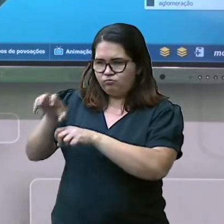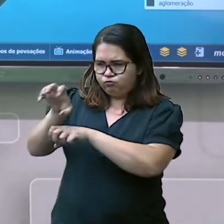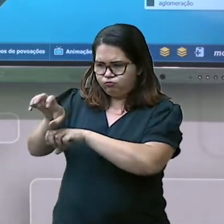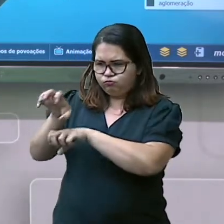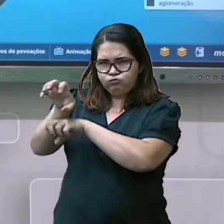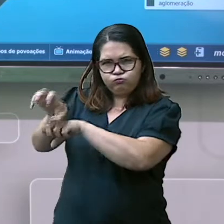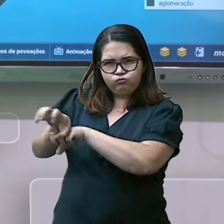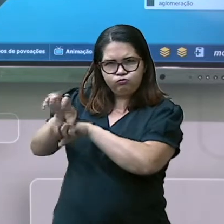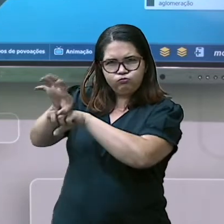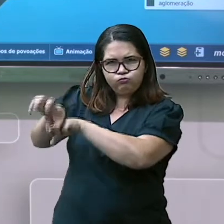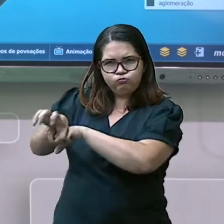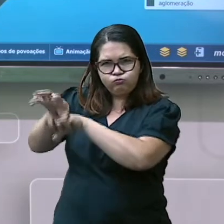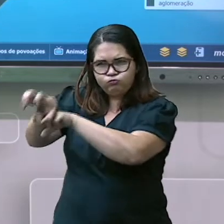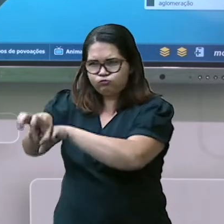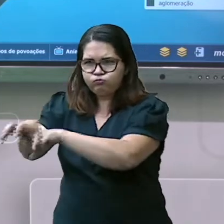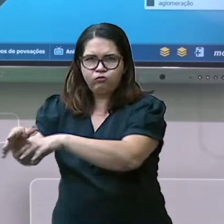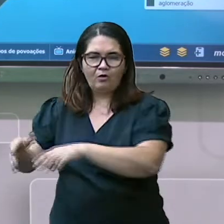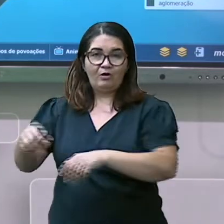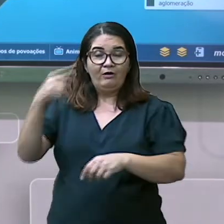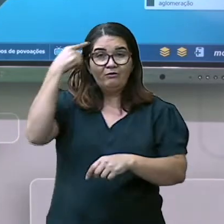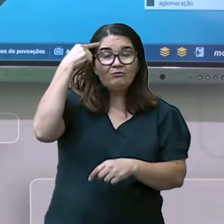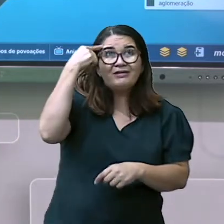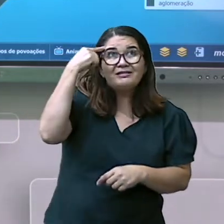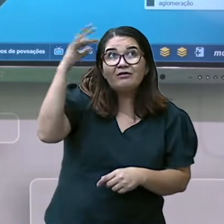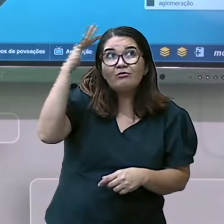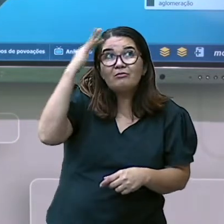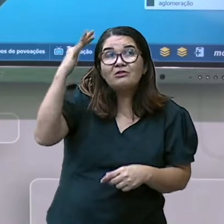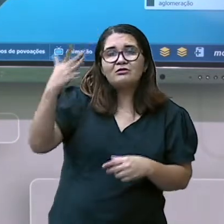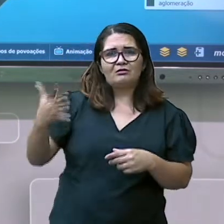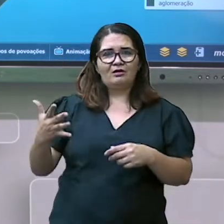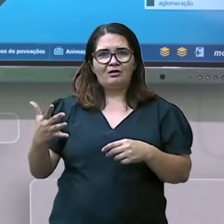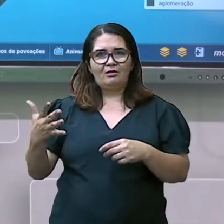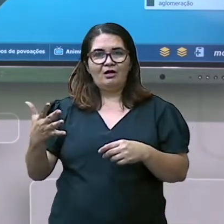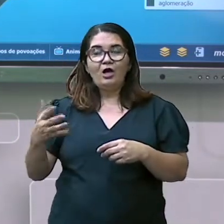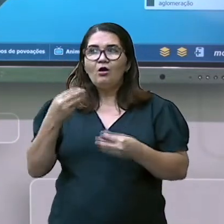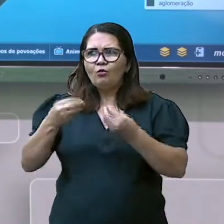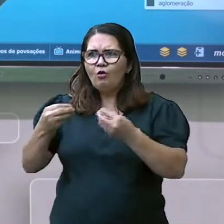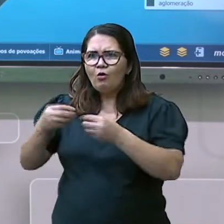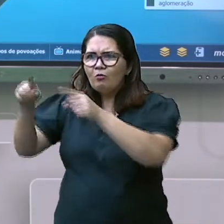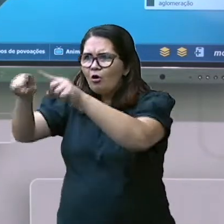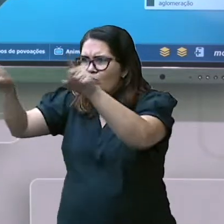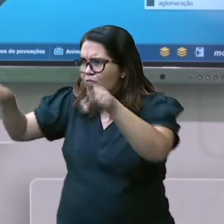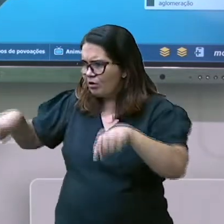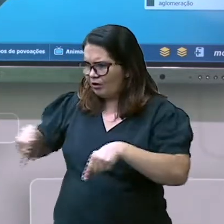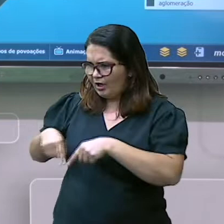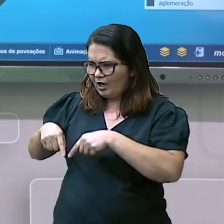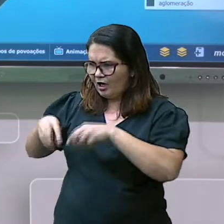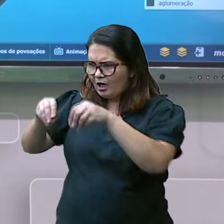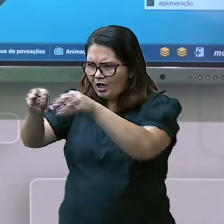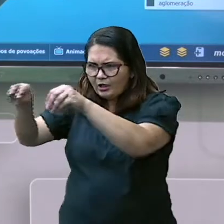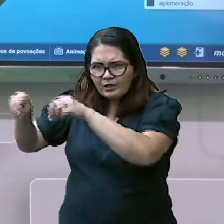Como que no planeta Terra, com